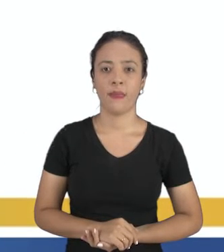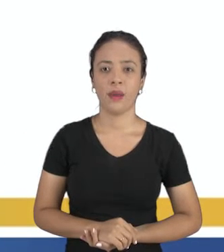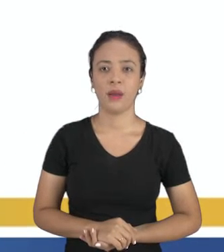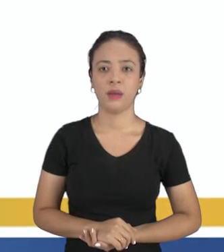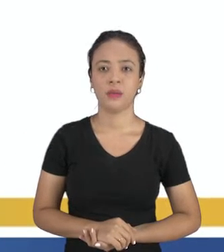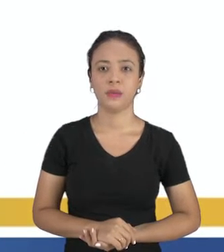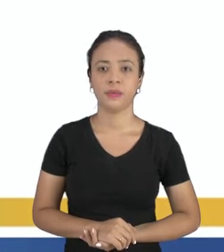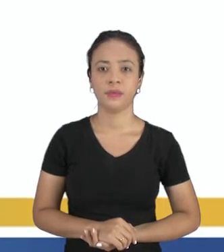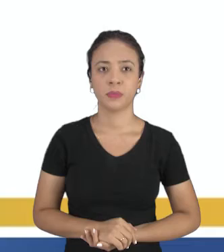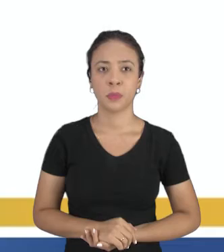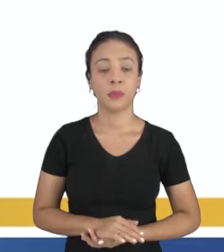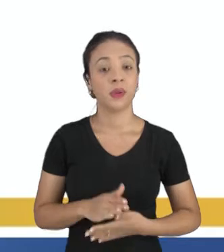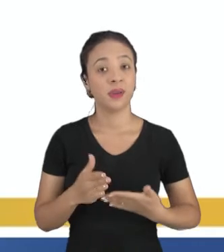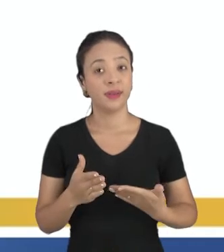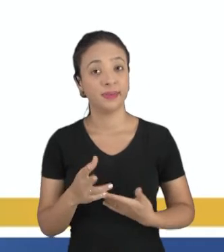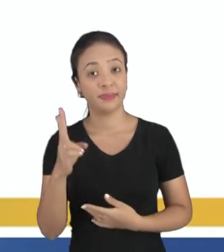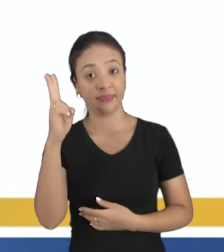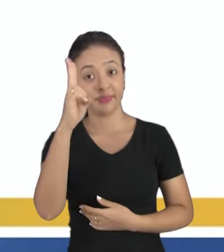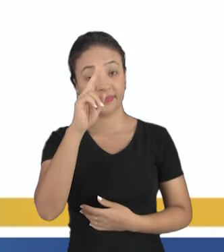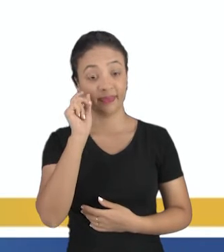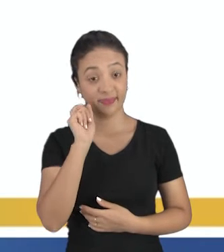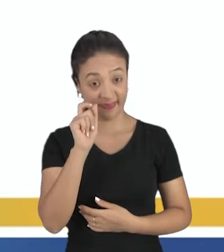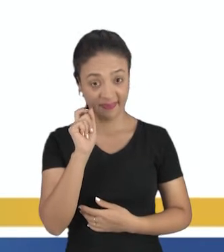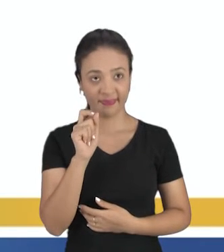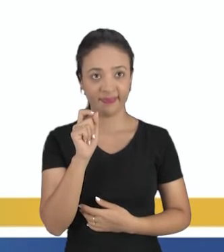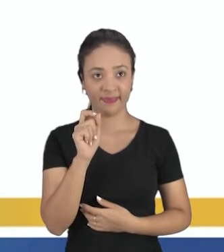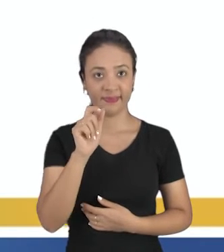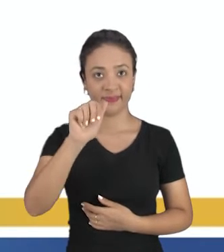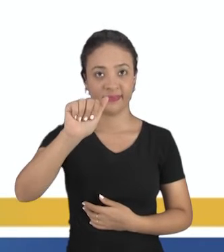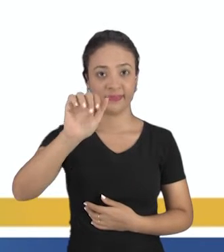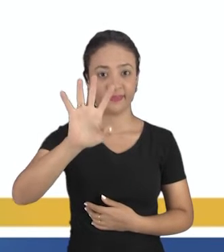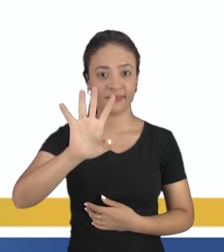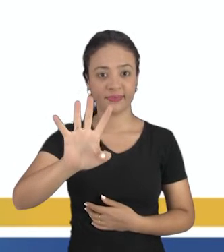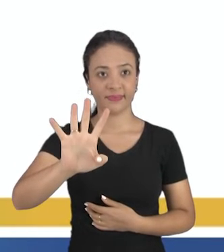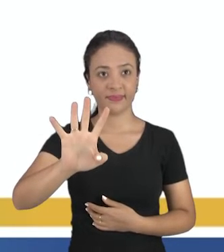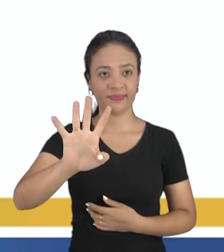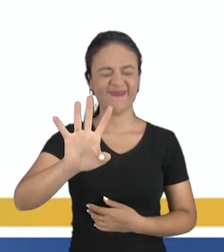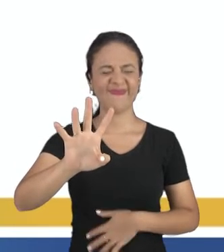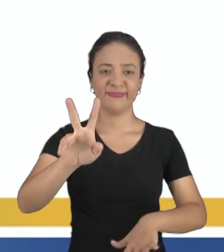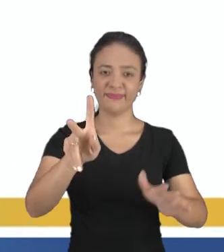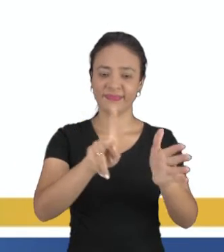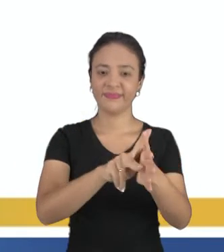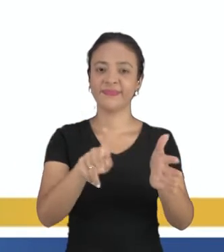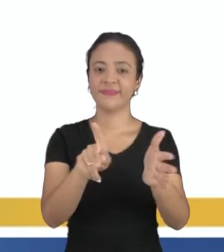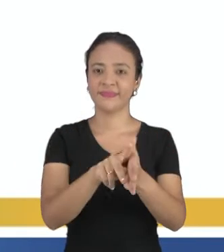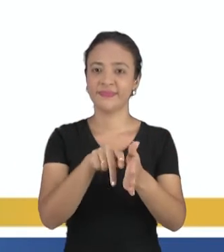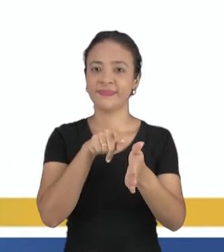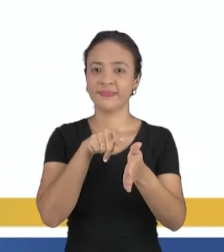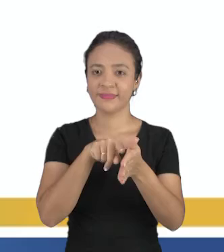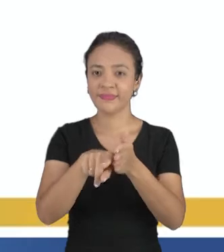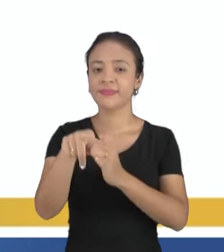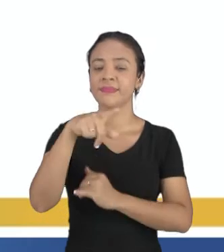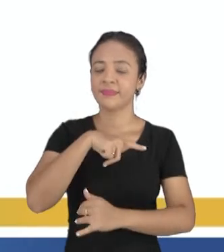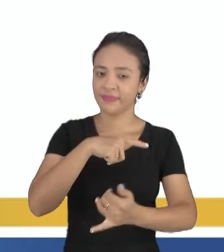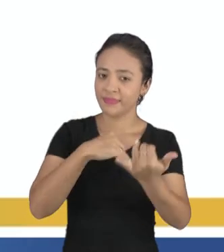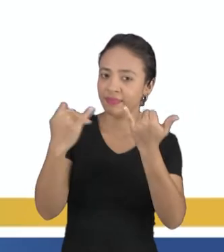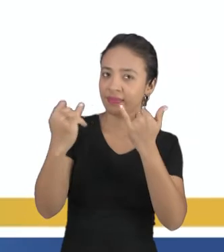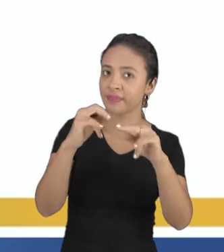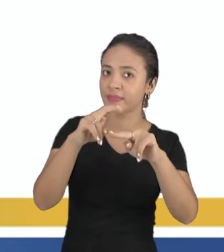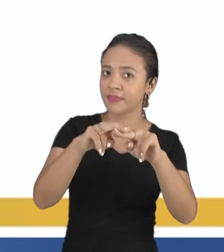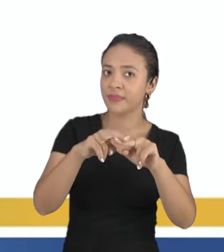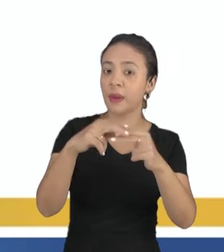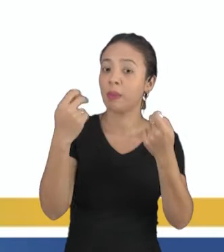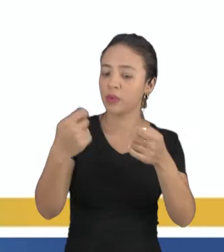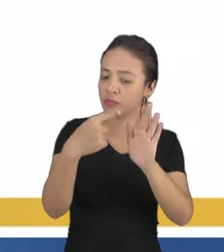475,2. Lembrando que o A4 está na questão. Logo assim, nós podemos eliminar